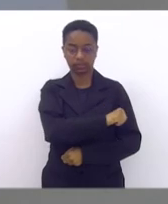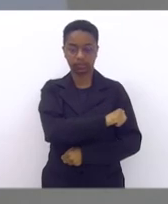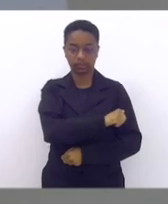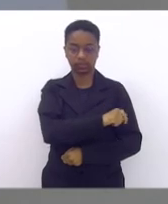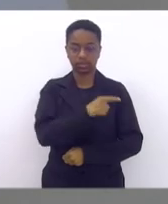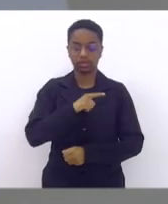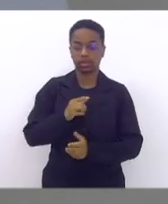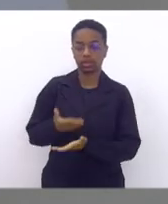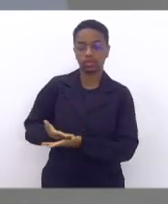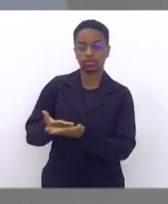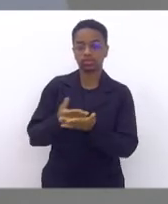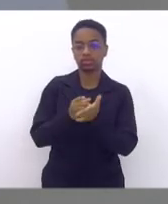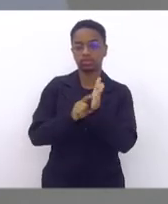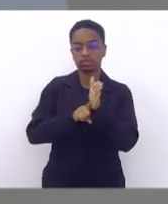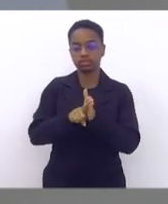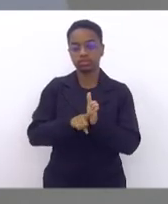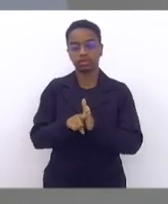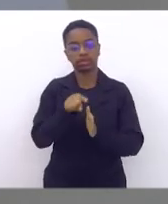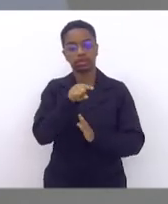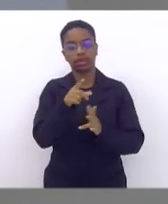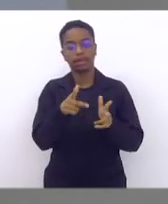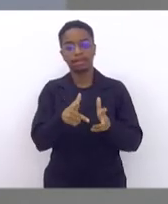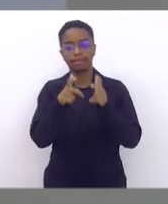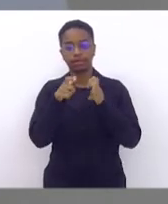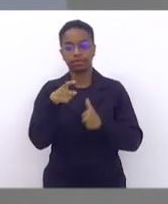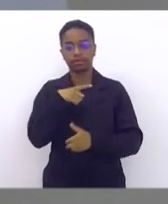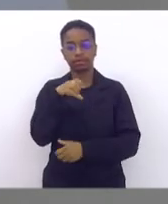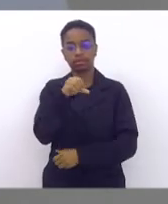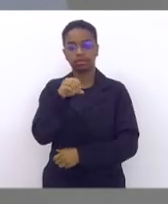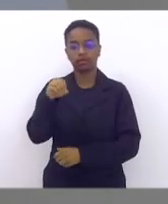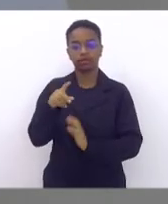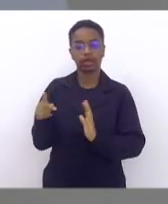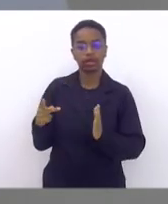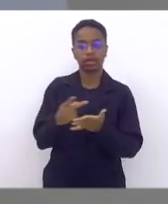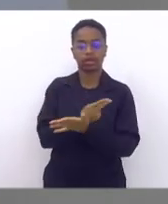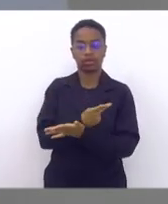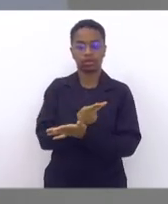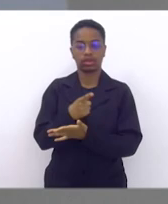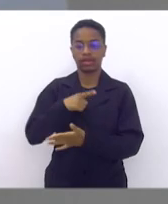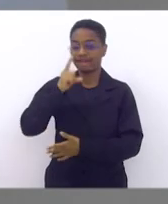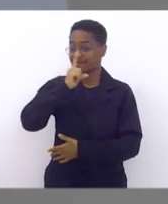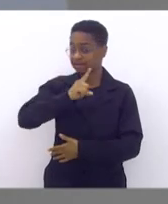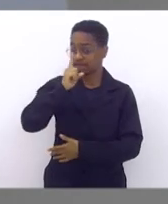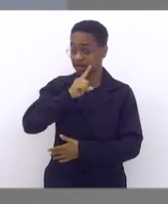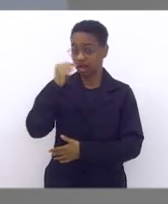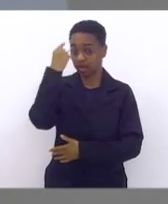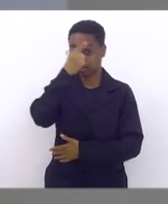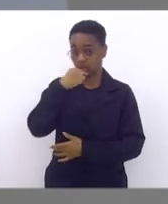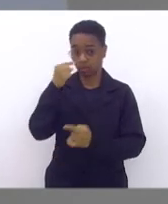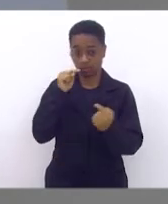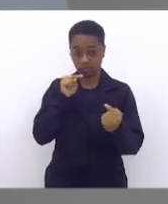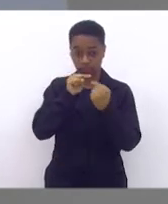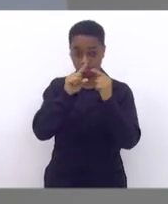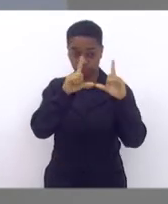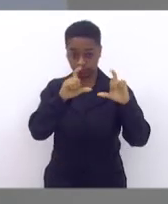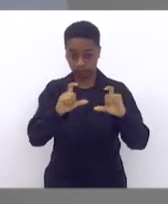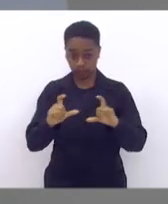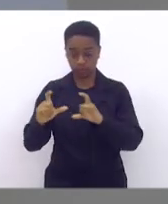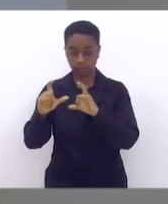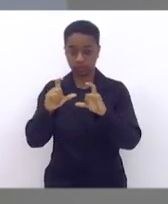um estudo onde ela viu que, em 90 casos em que houve falha na identificação fotográfica,